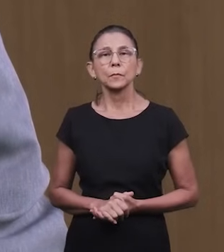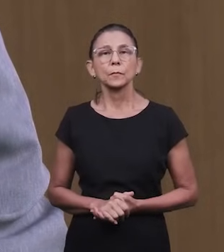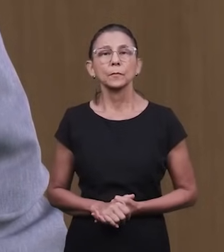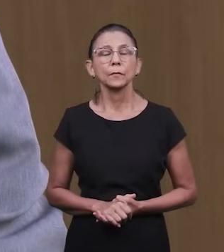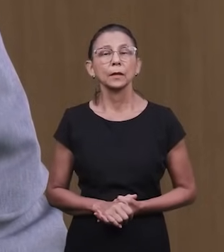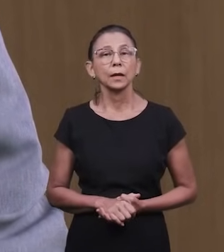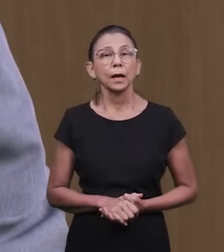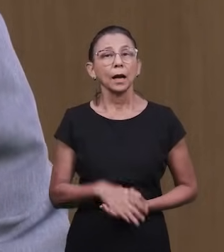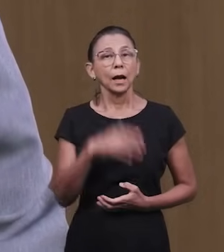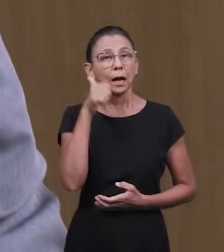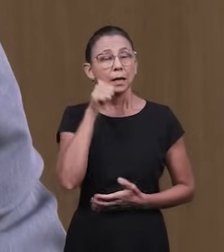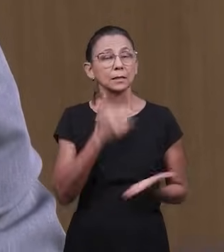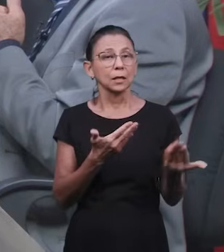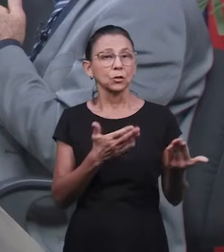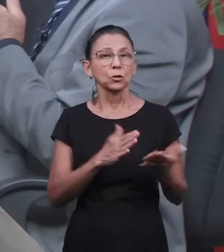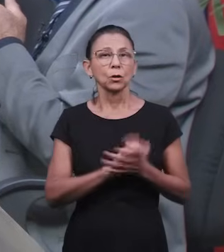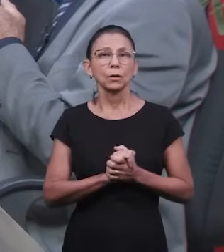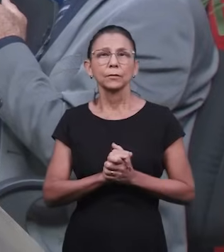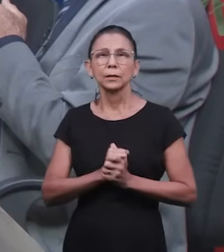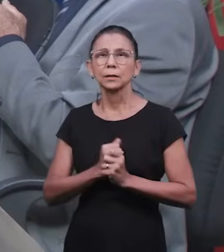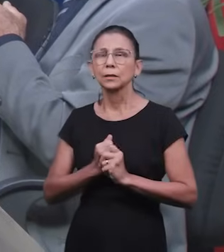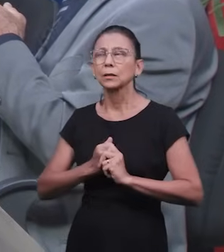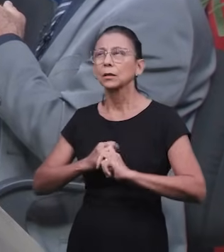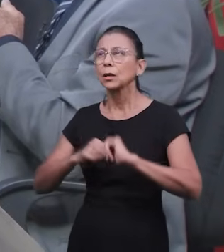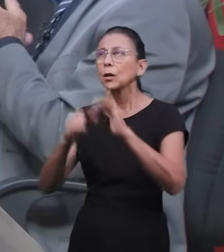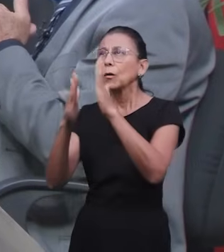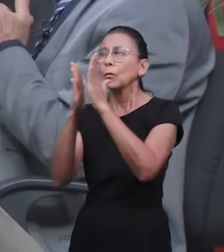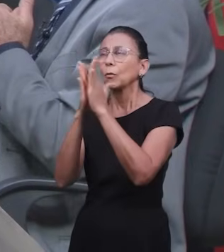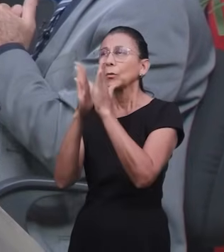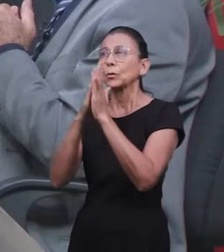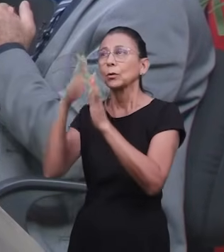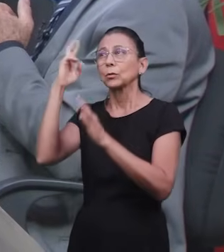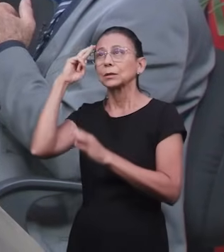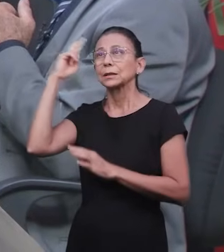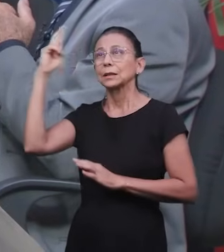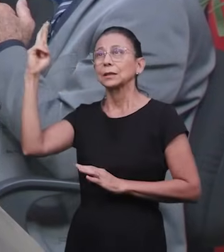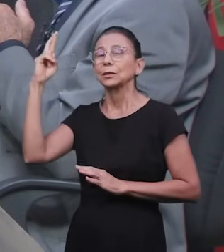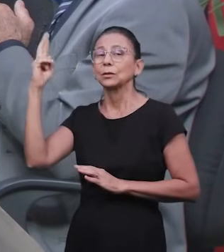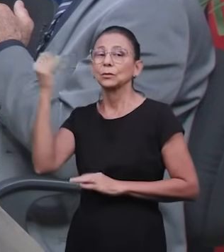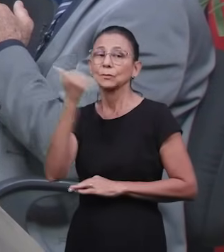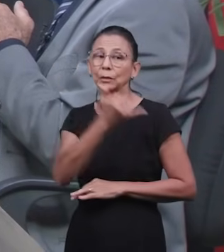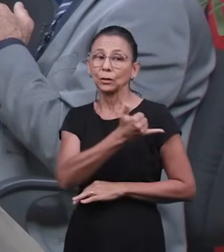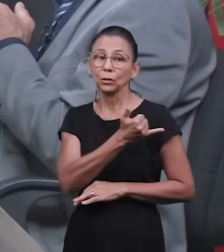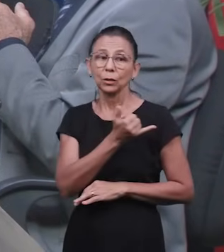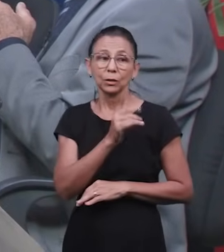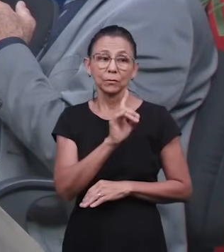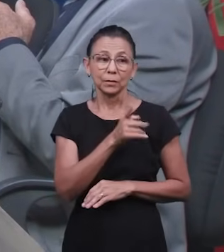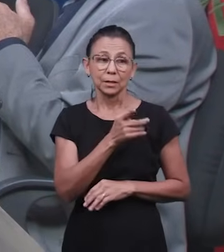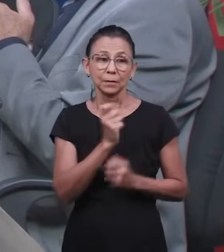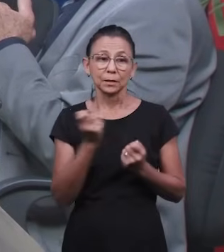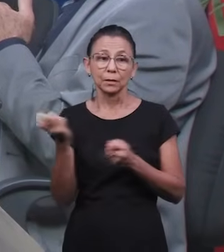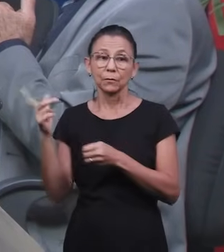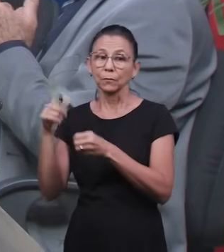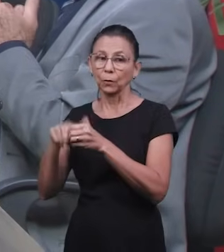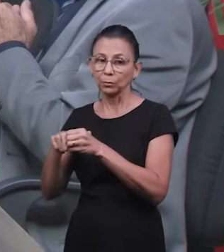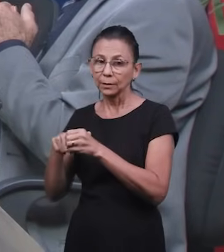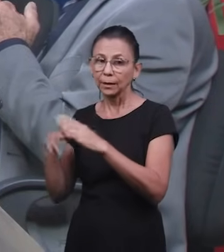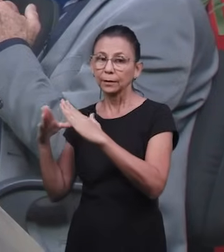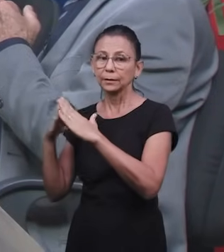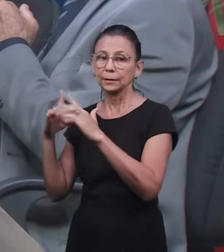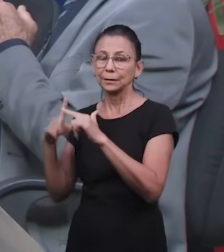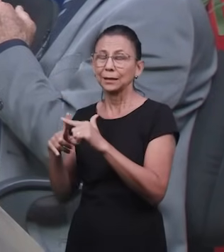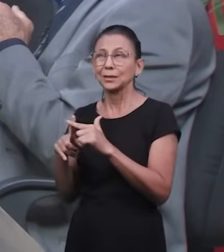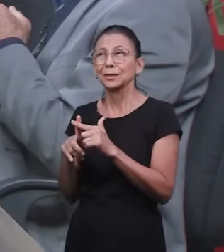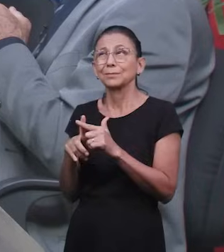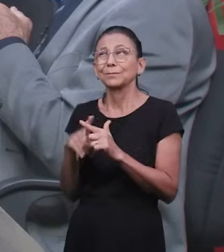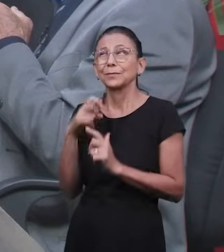o Senhor mandou que ela voltasse, e ela falou que não voltaria porque ela tinha vergonha das pessoas.